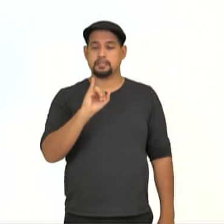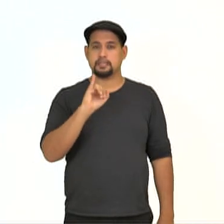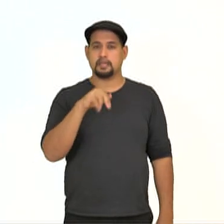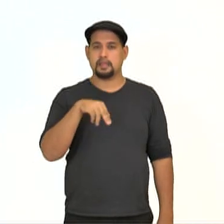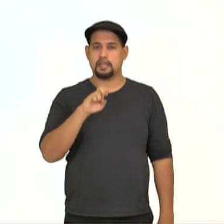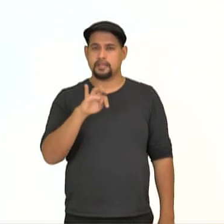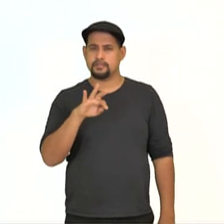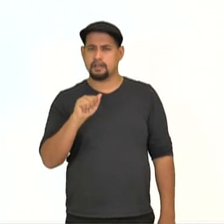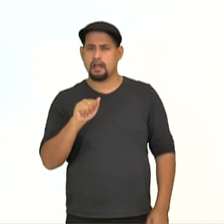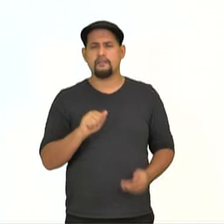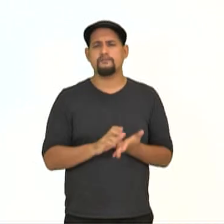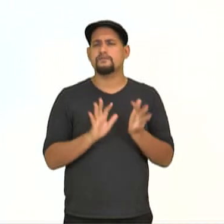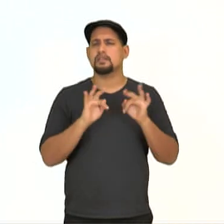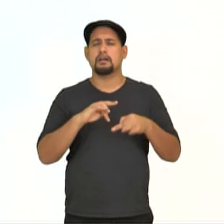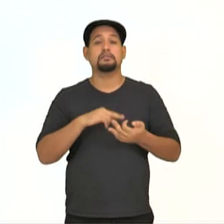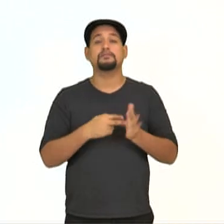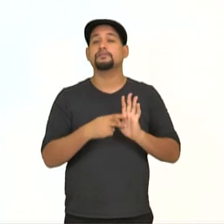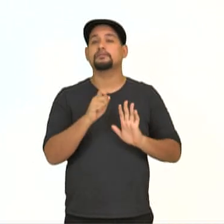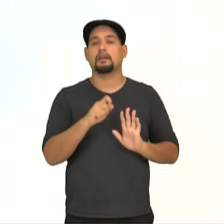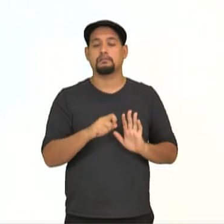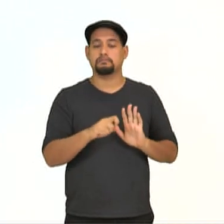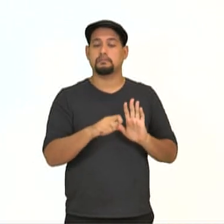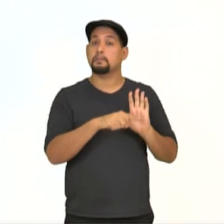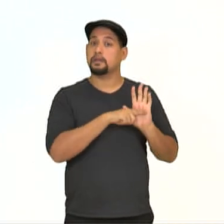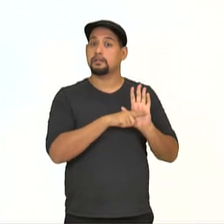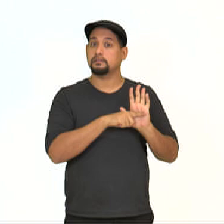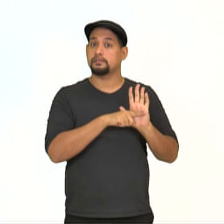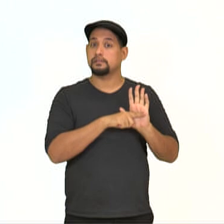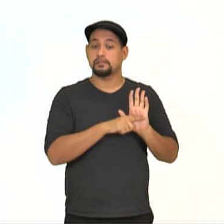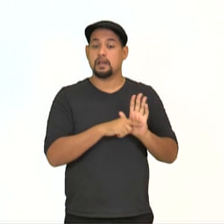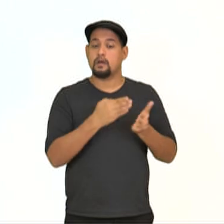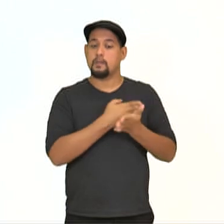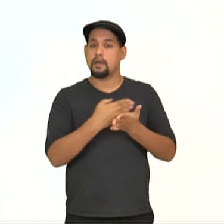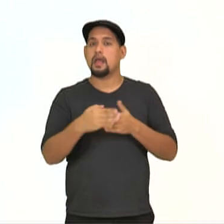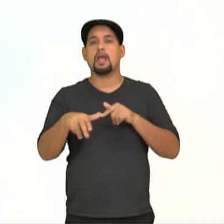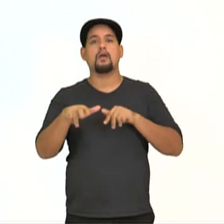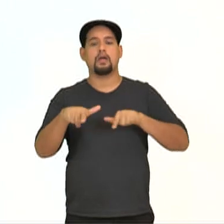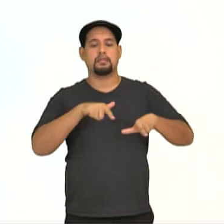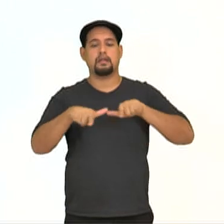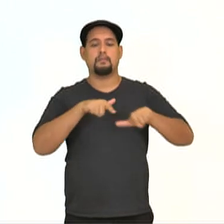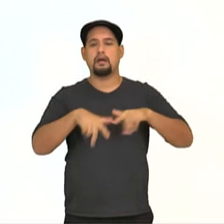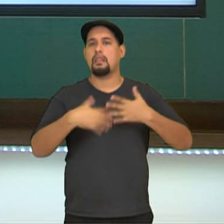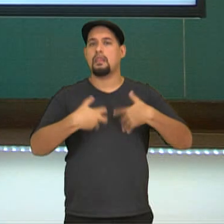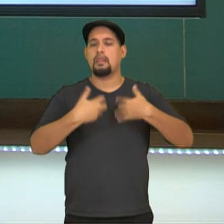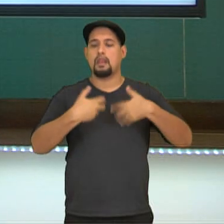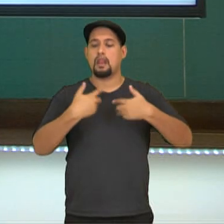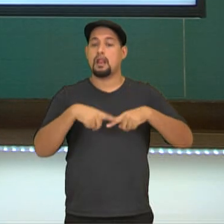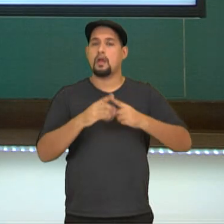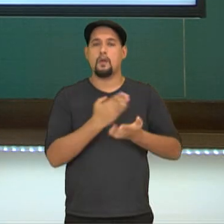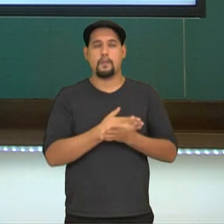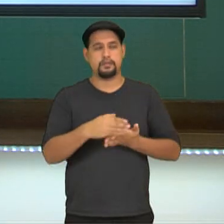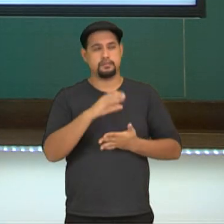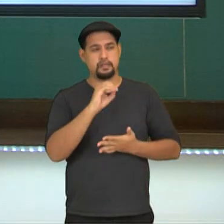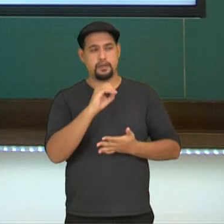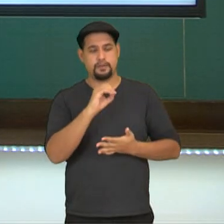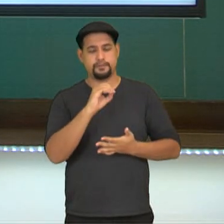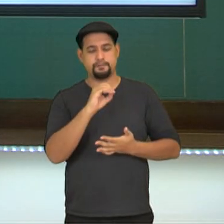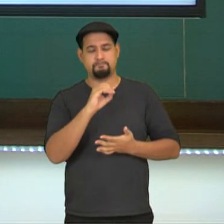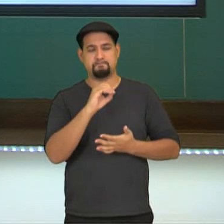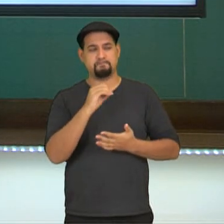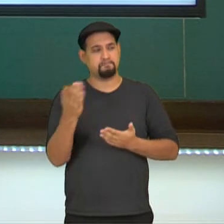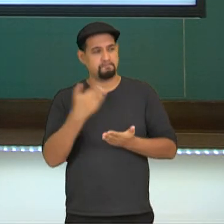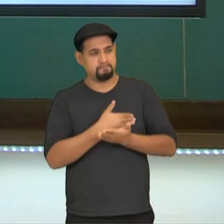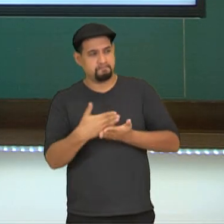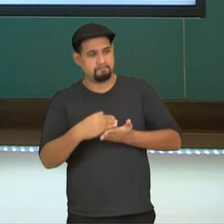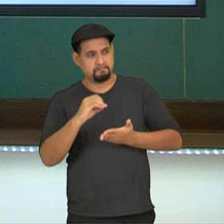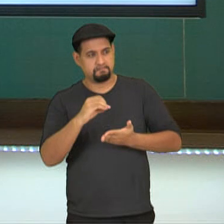cinética final, menos a inicial, é igual ao trabalho mecânico. Como a energia cinética inicial é zero, porque a carga está em repouso no início,